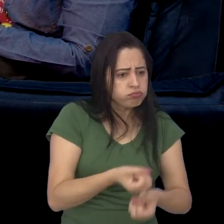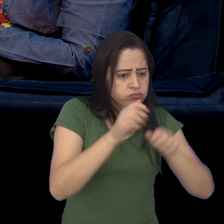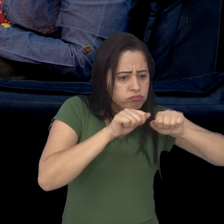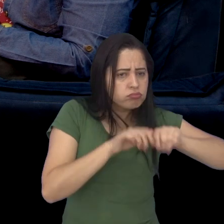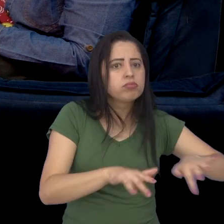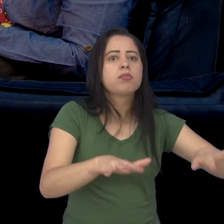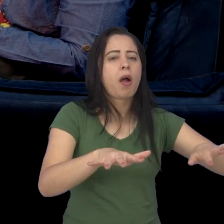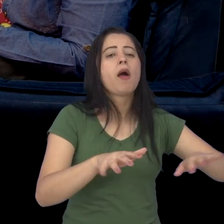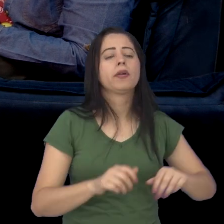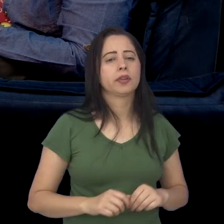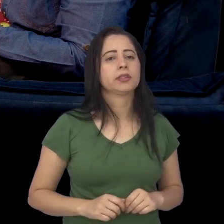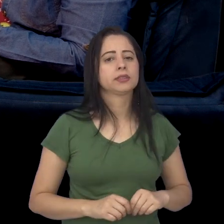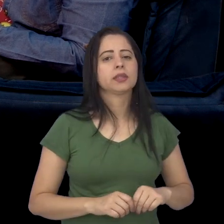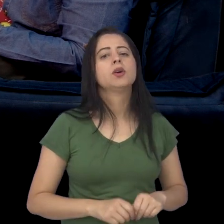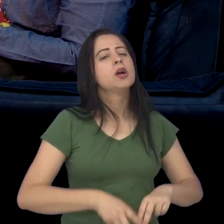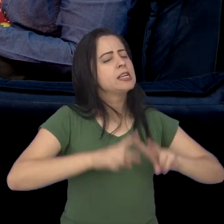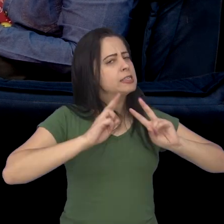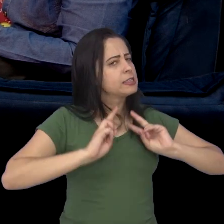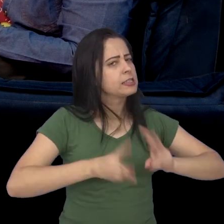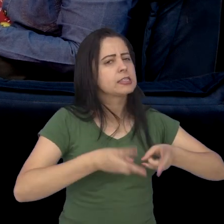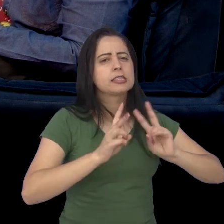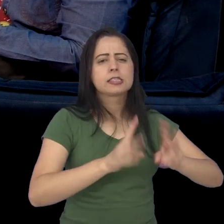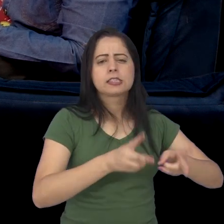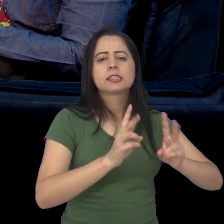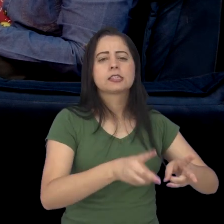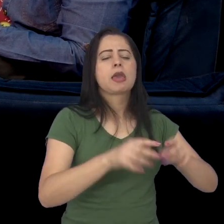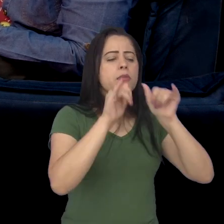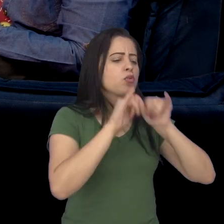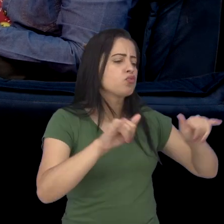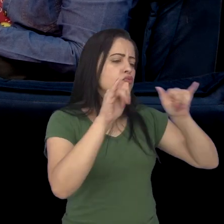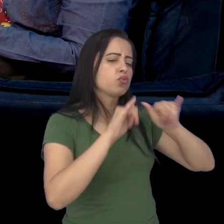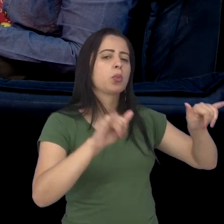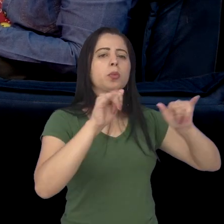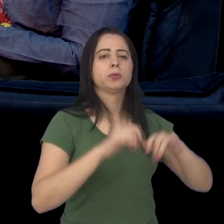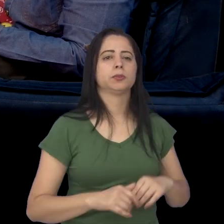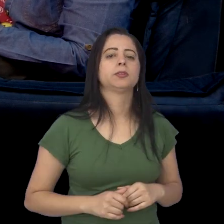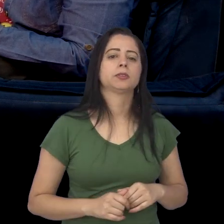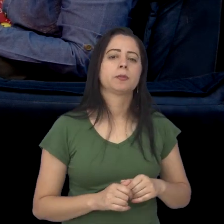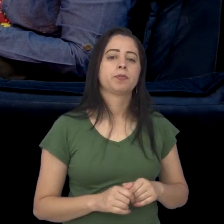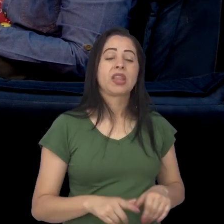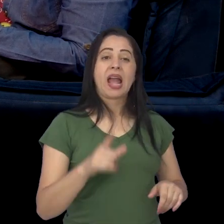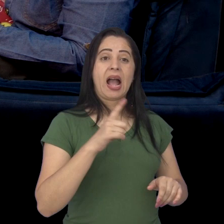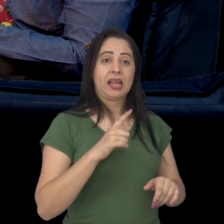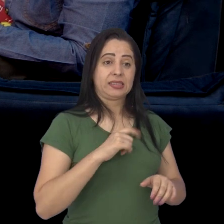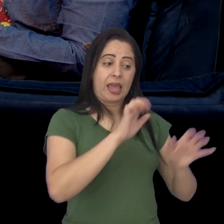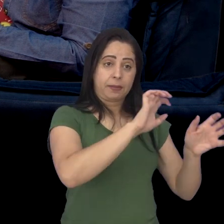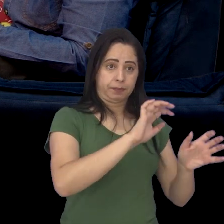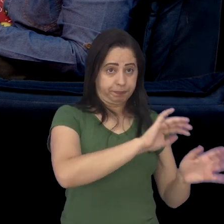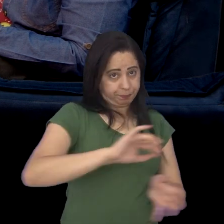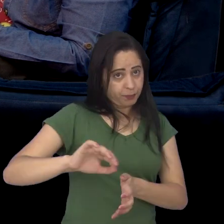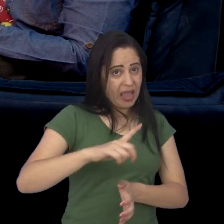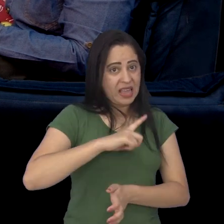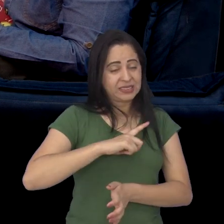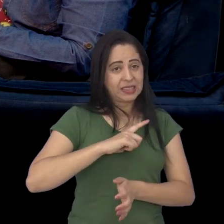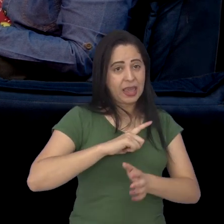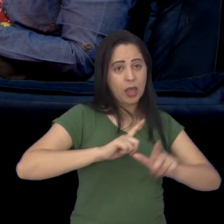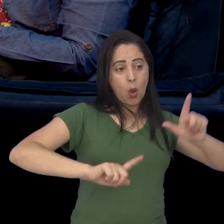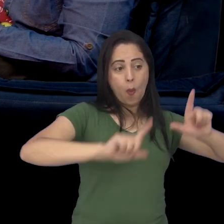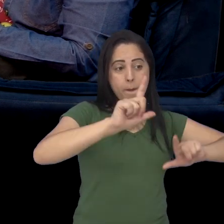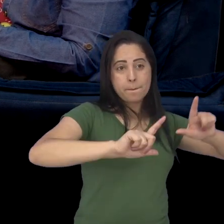seja o ramo, a gente tem um jeitinho de divulgar. E tem um outro projeto que é livros.